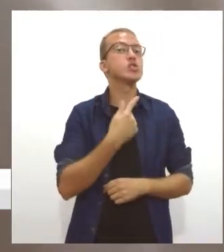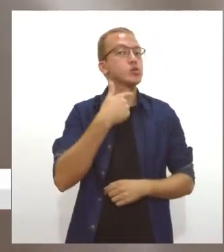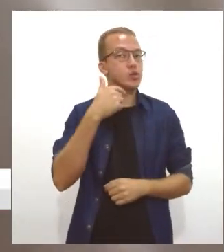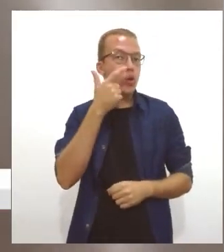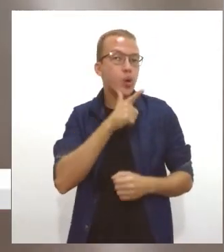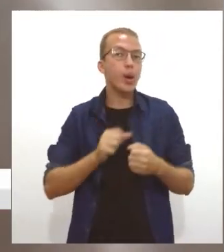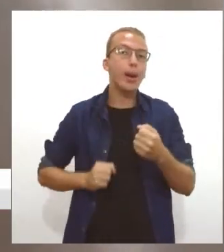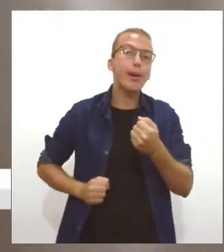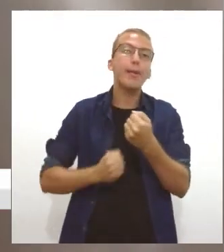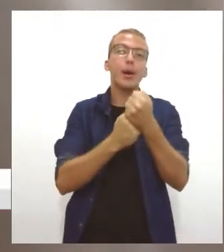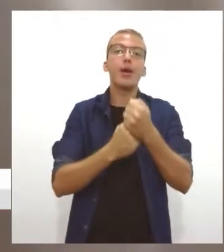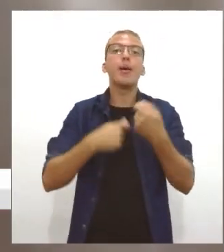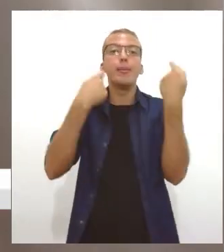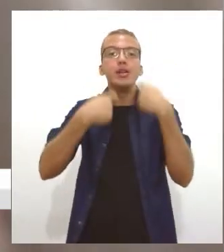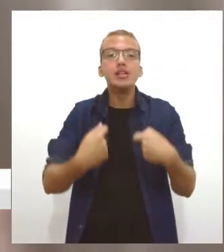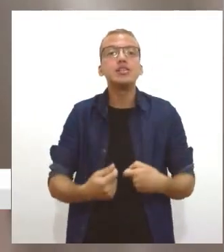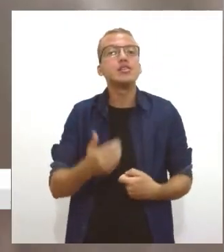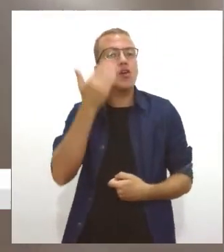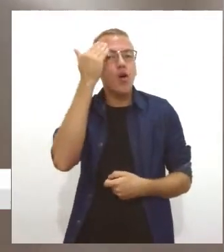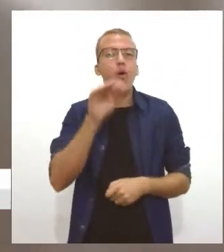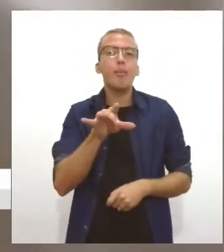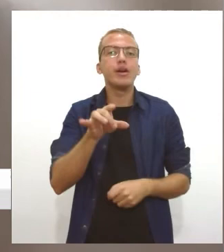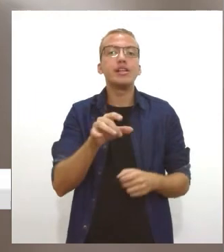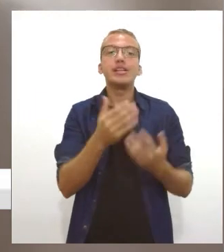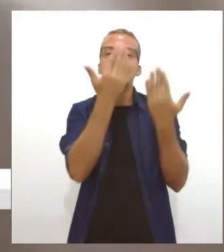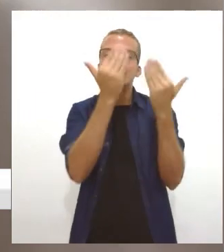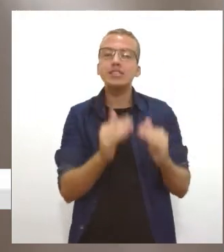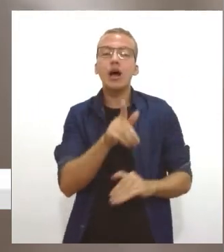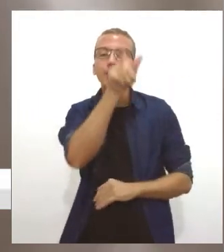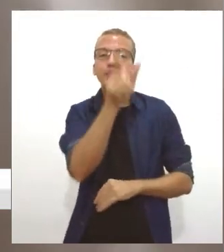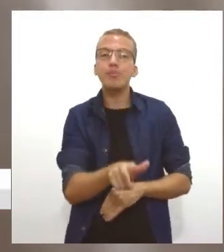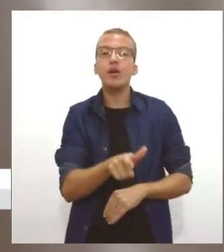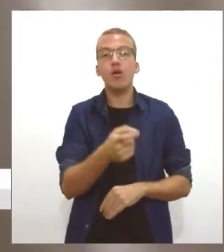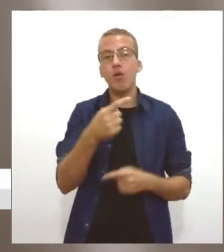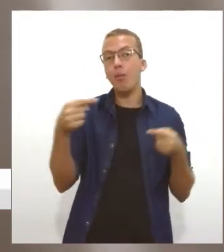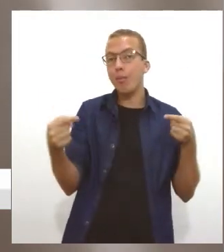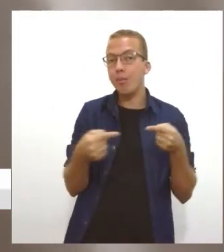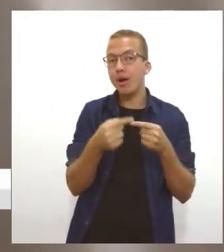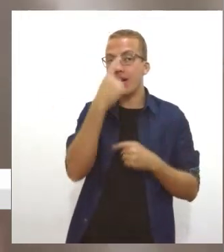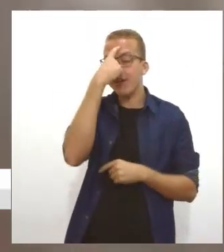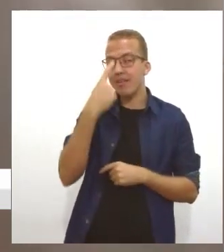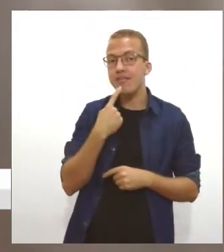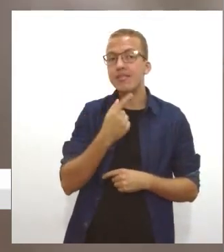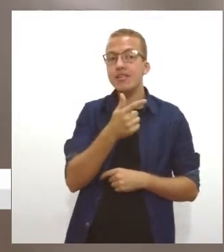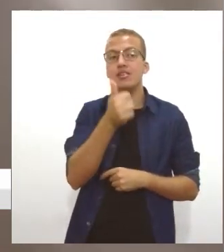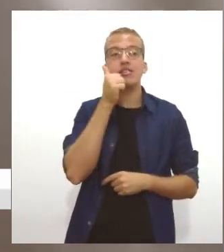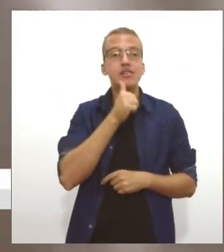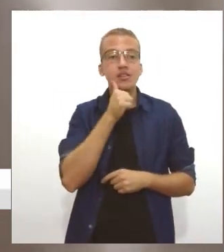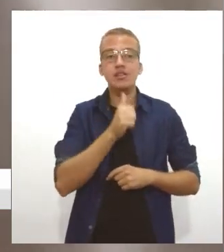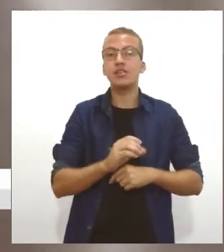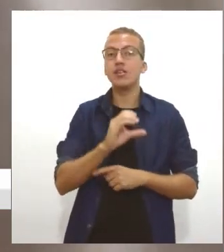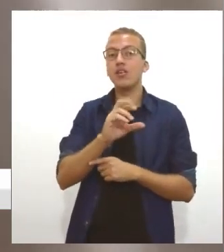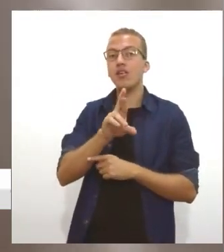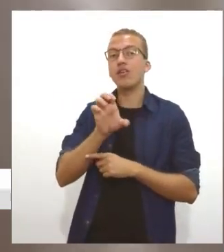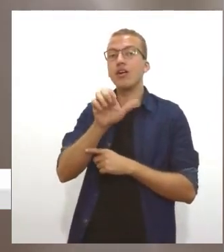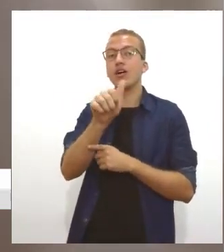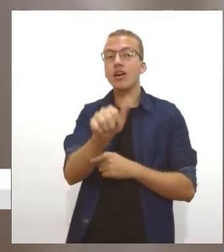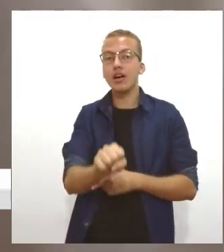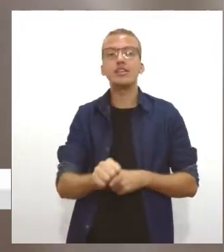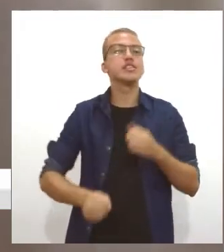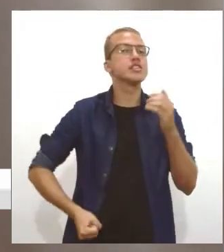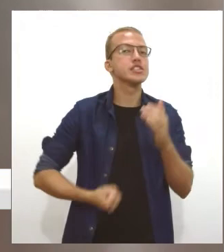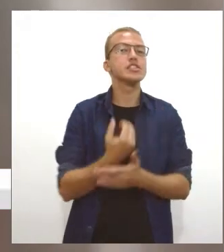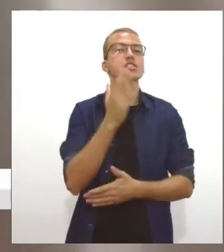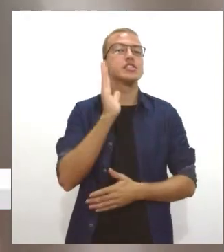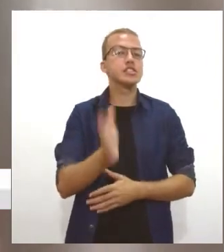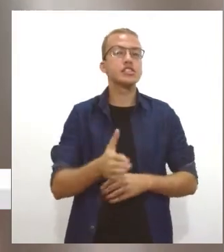entender o perfil desta mulher que vai ser atendida também aqui no CREAS. O CREAS ele é uma ferramenta já existente. Ele é um centro especializado